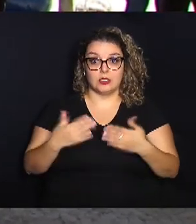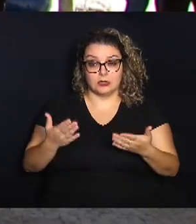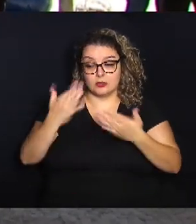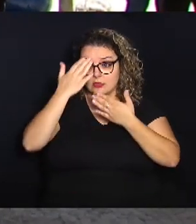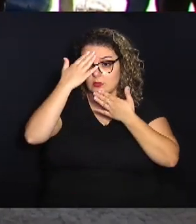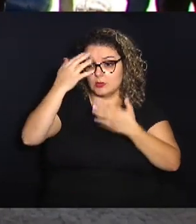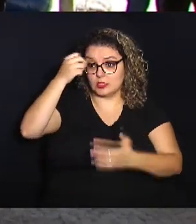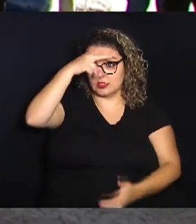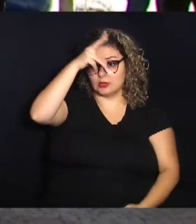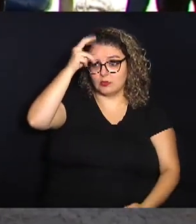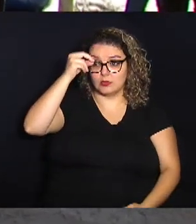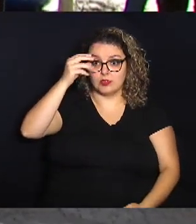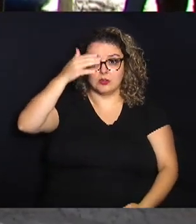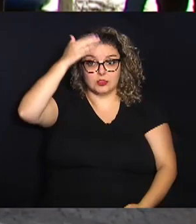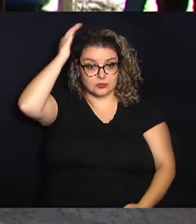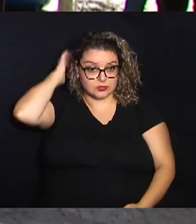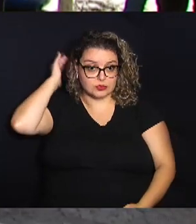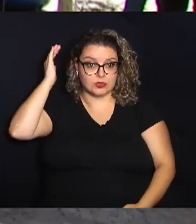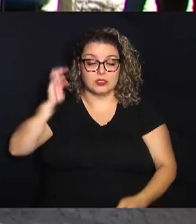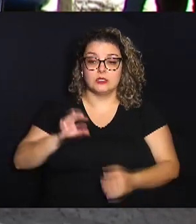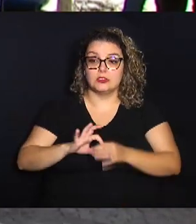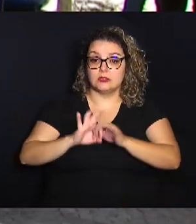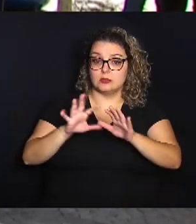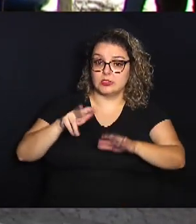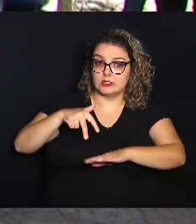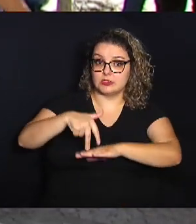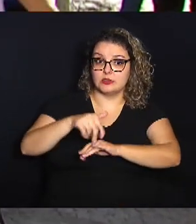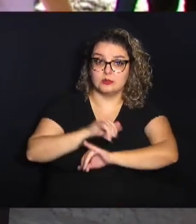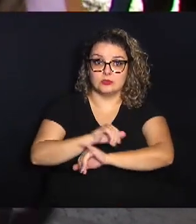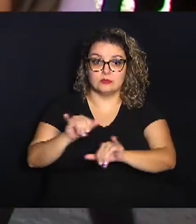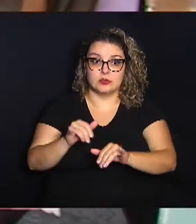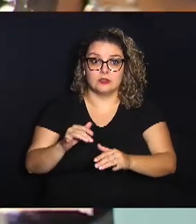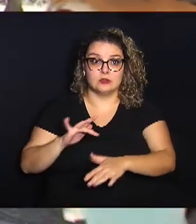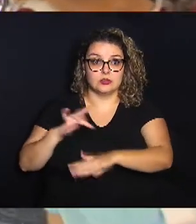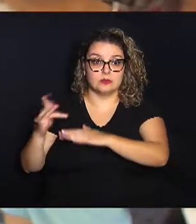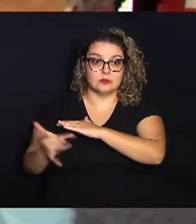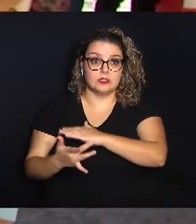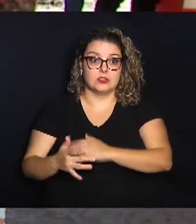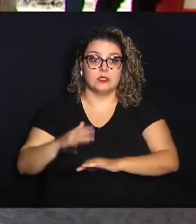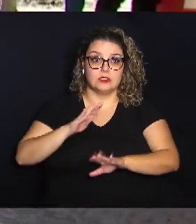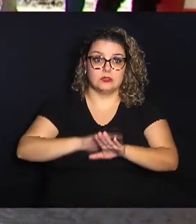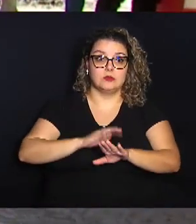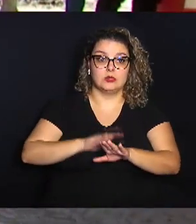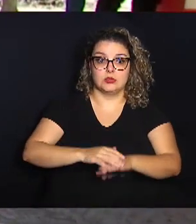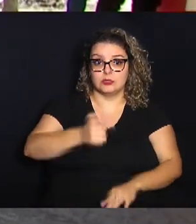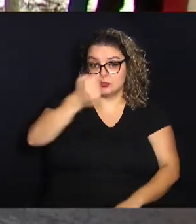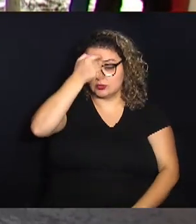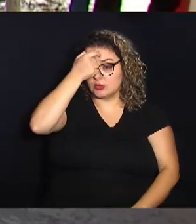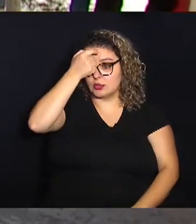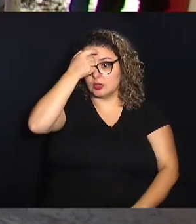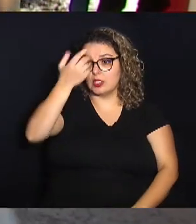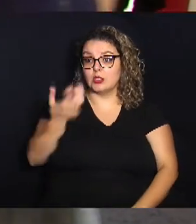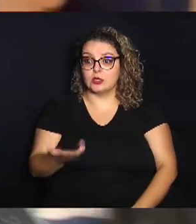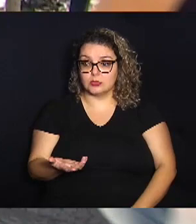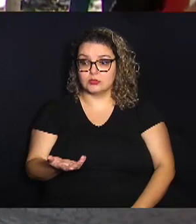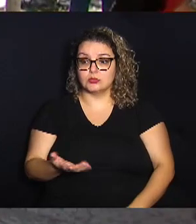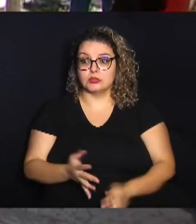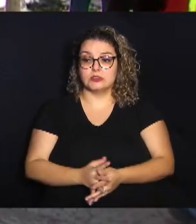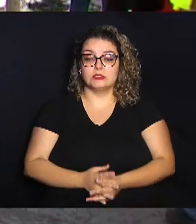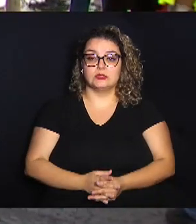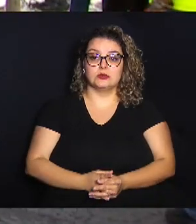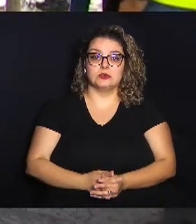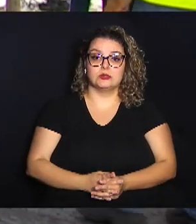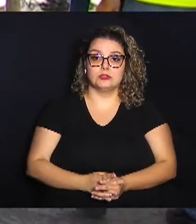Dário Saad, concedendo entrevista coletiva. Olha, entre as atividades, conscientização, de conscientização